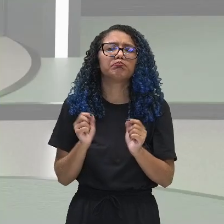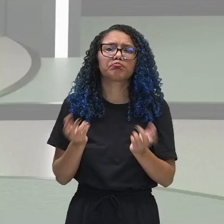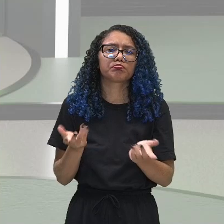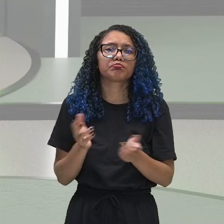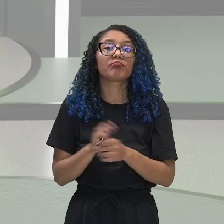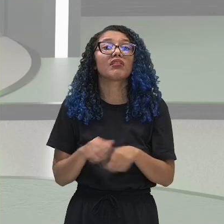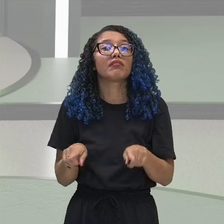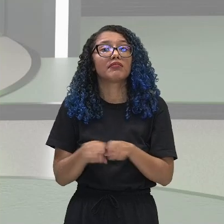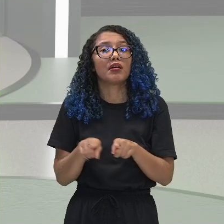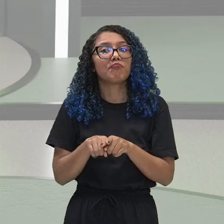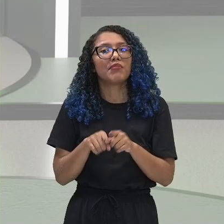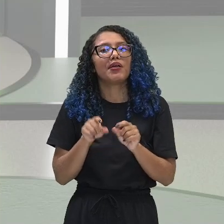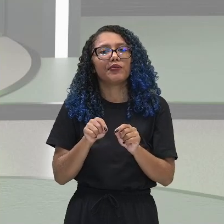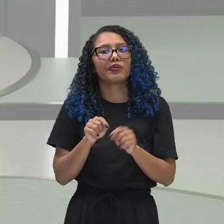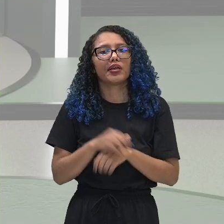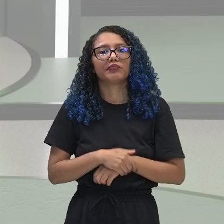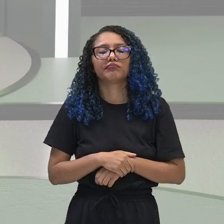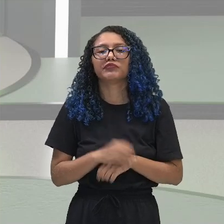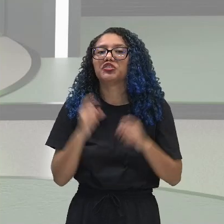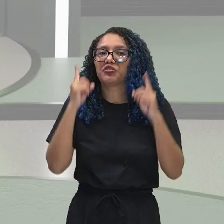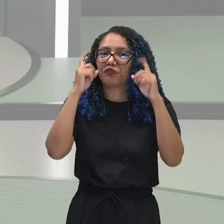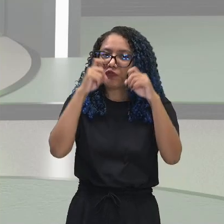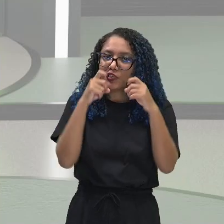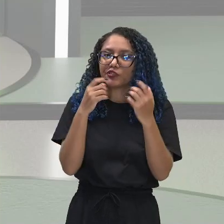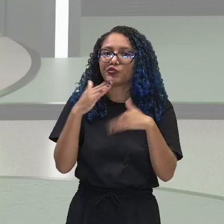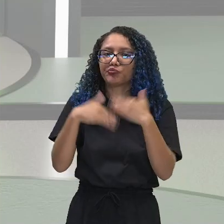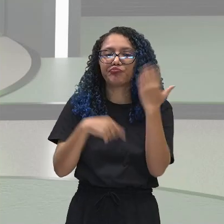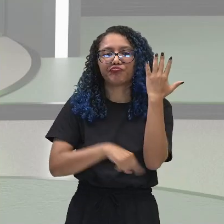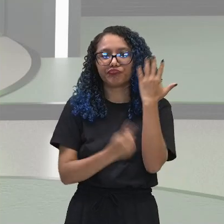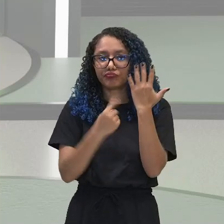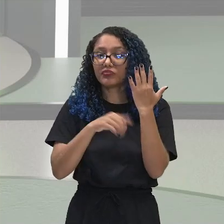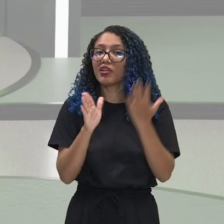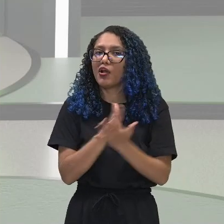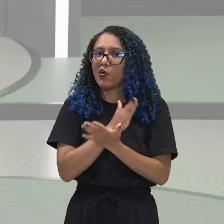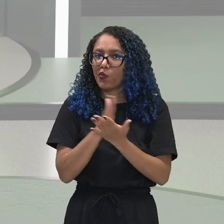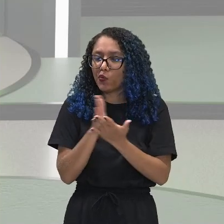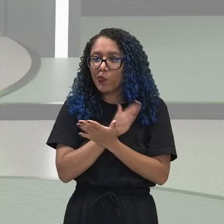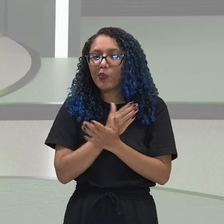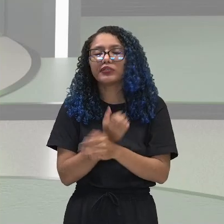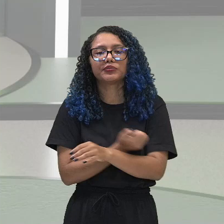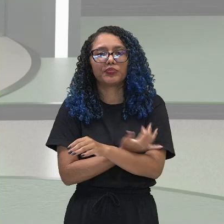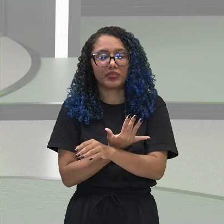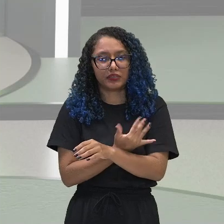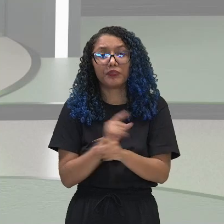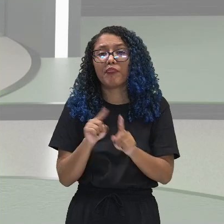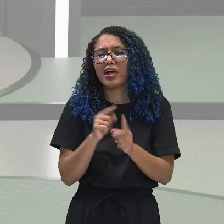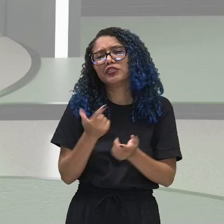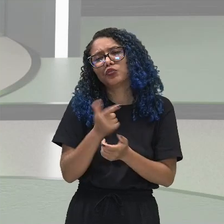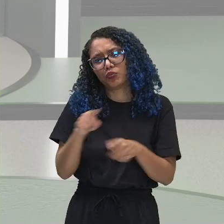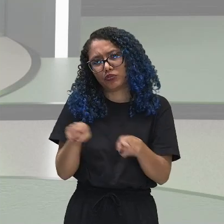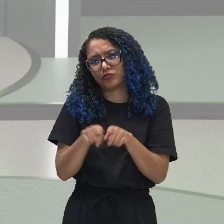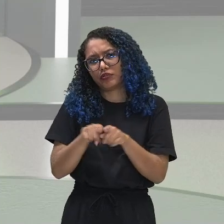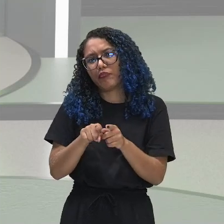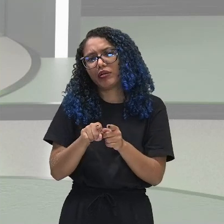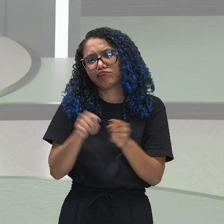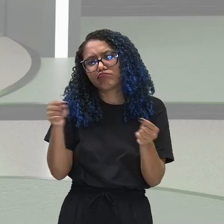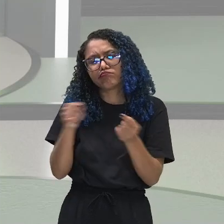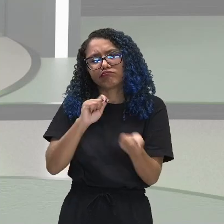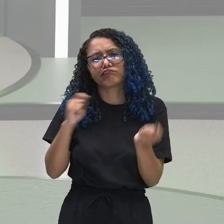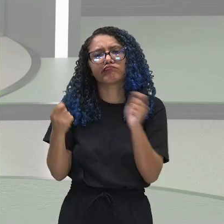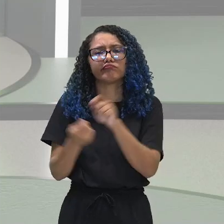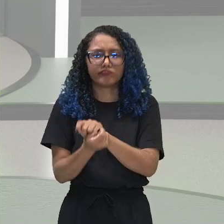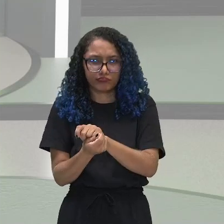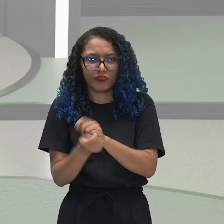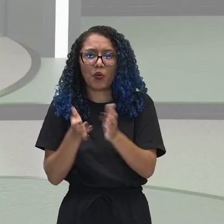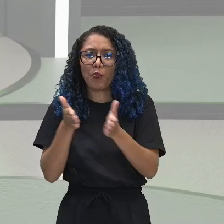cessar esse processo da fotossíntese, pelo menos para algumas espécies, outras estão adaptadas com momentos de escassez